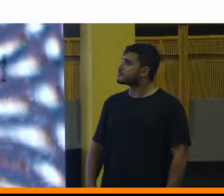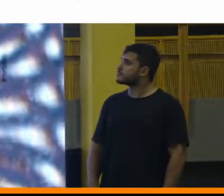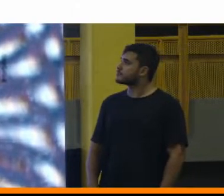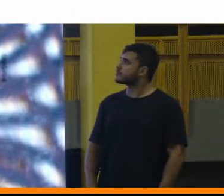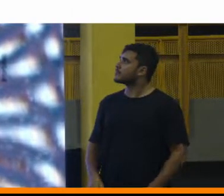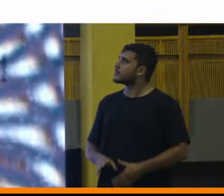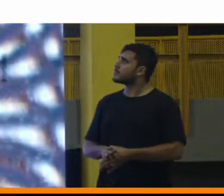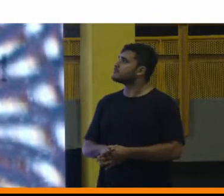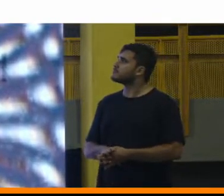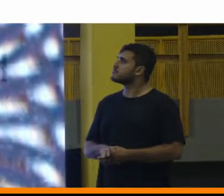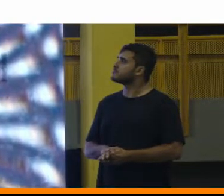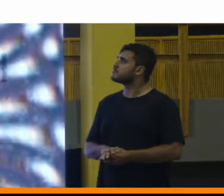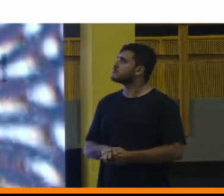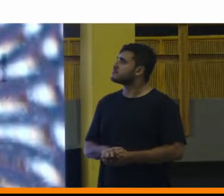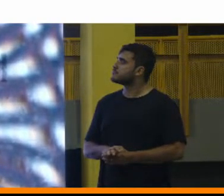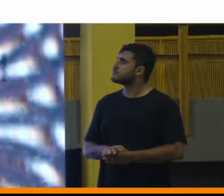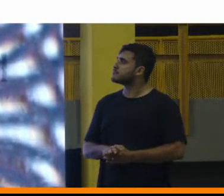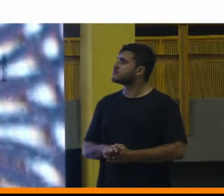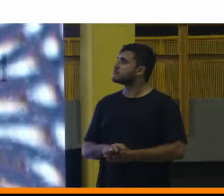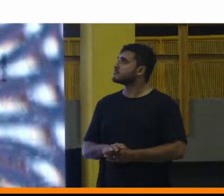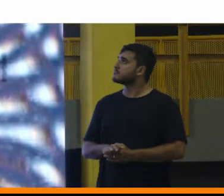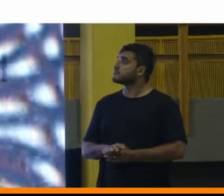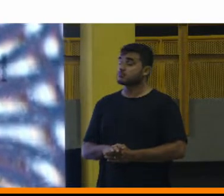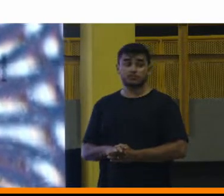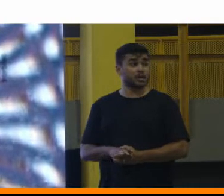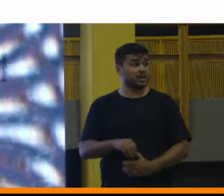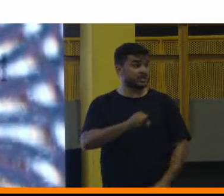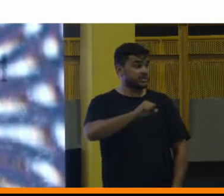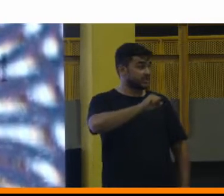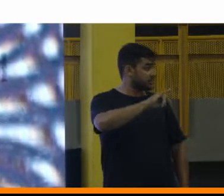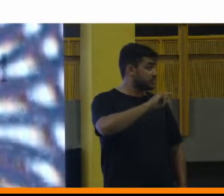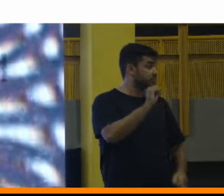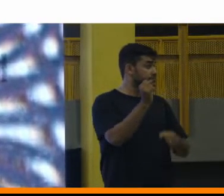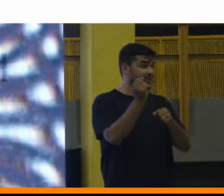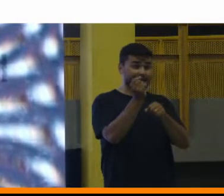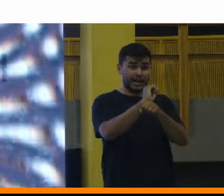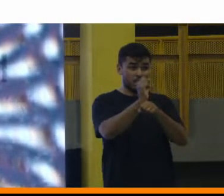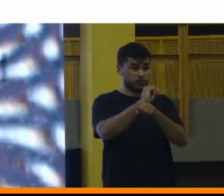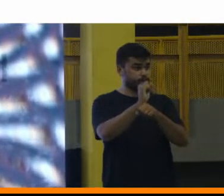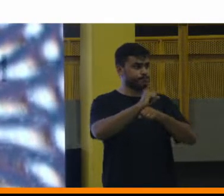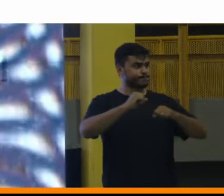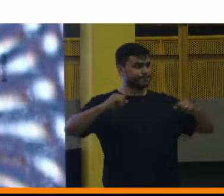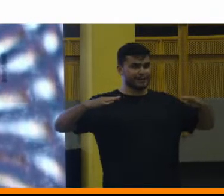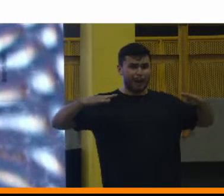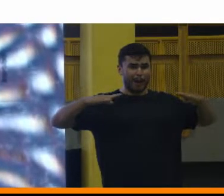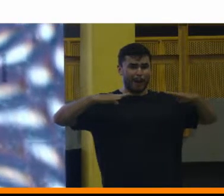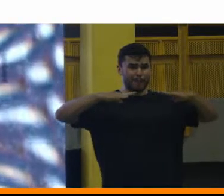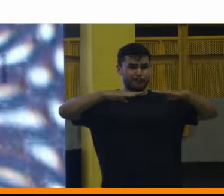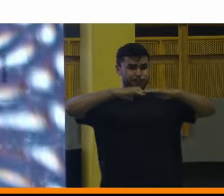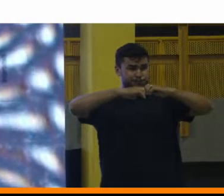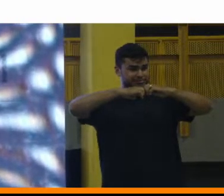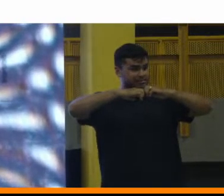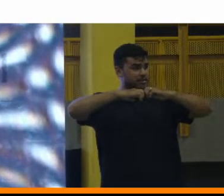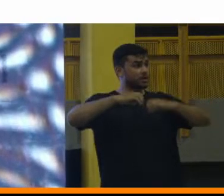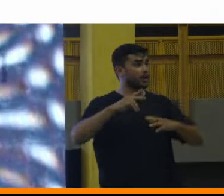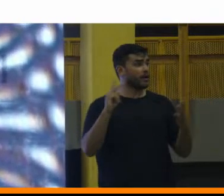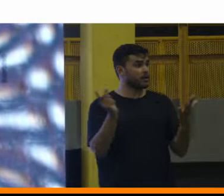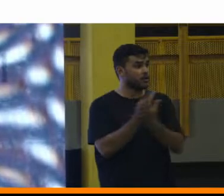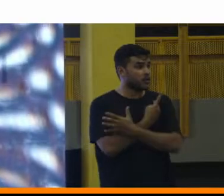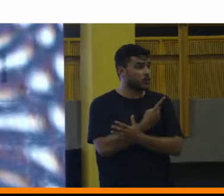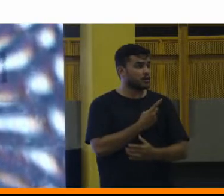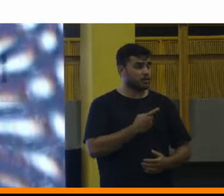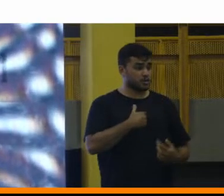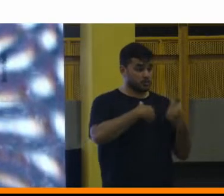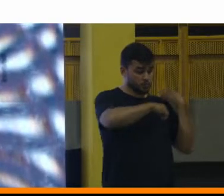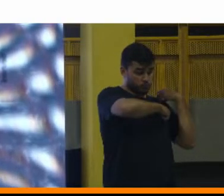dois automóveis, a força que o cinto de segurança exerce sobre o